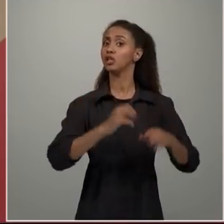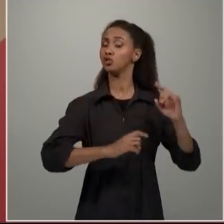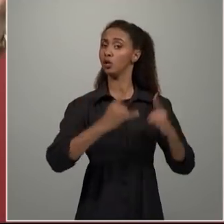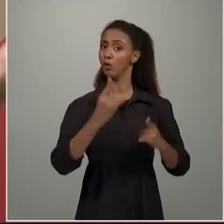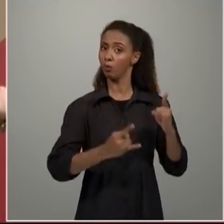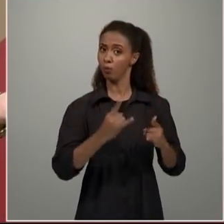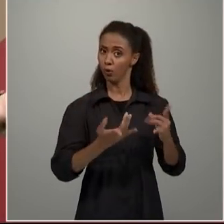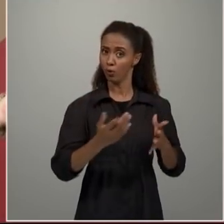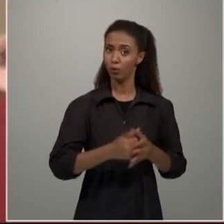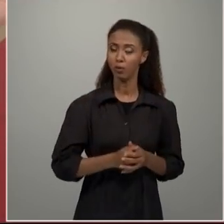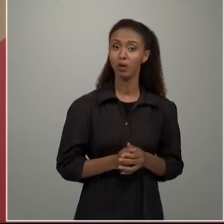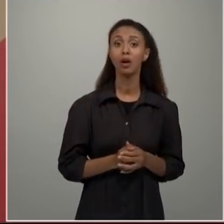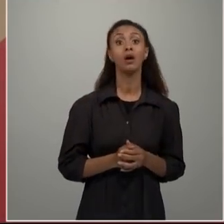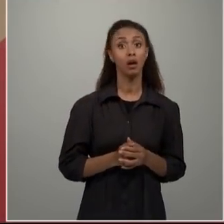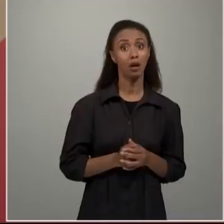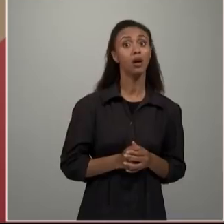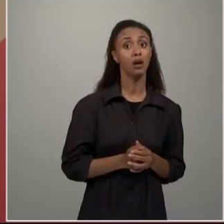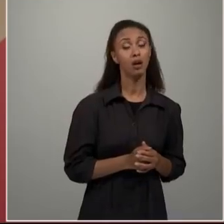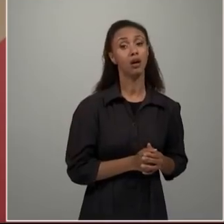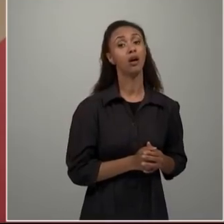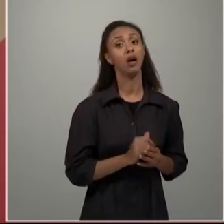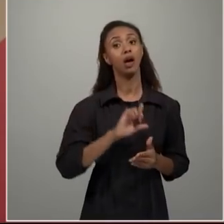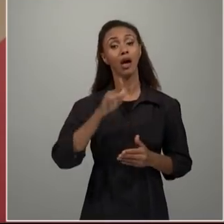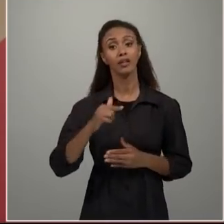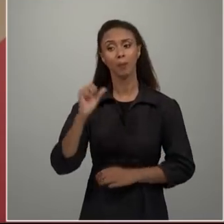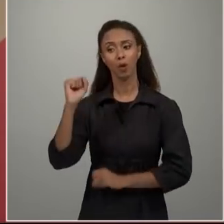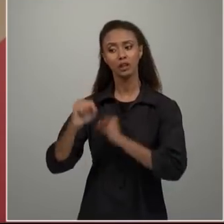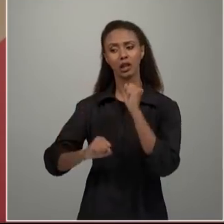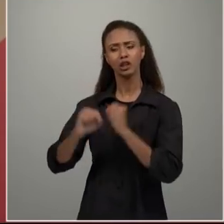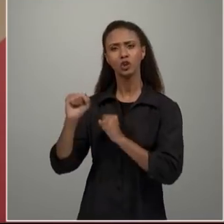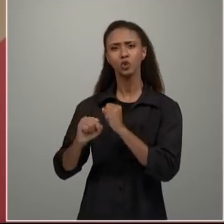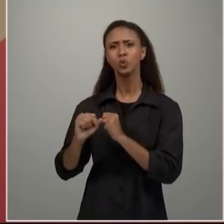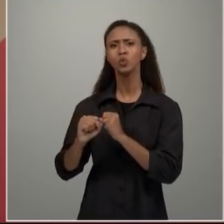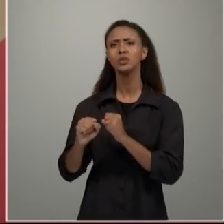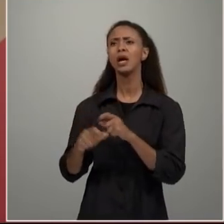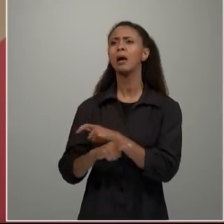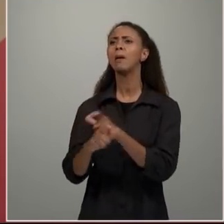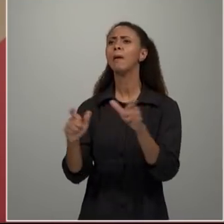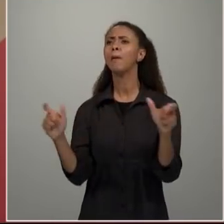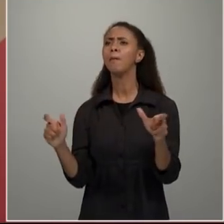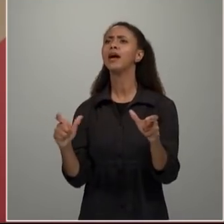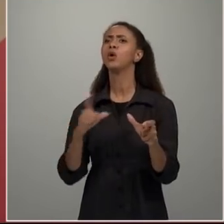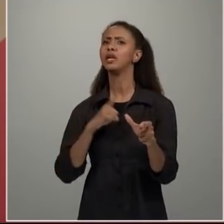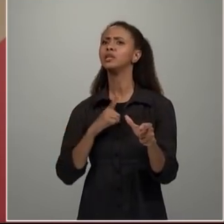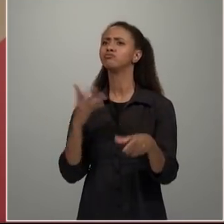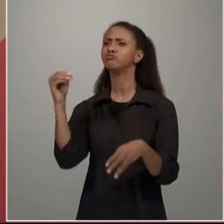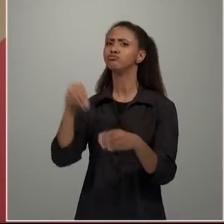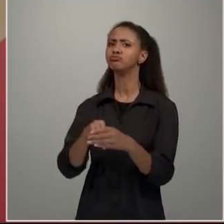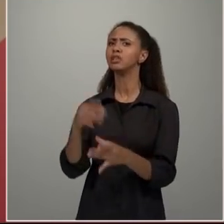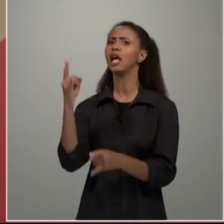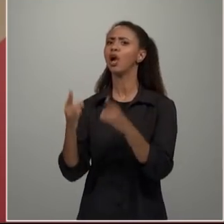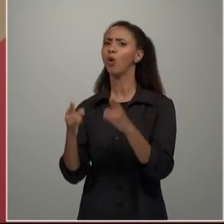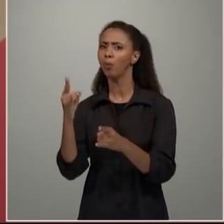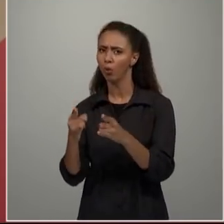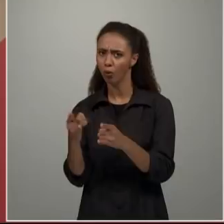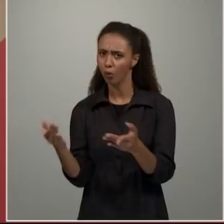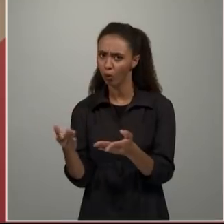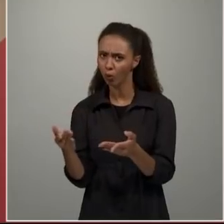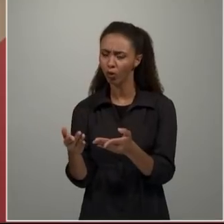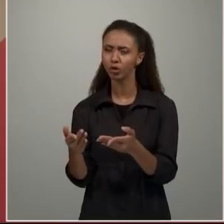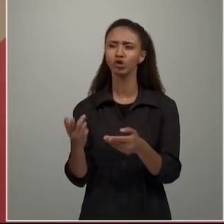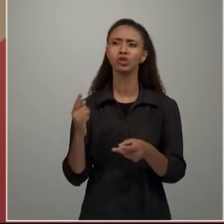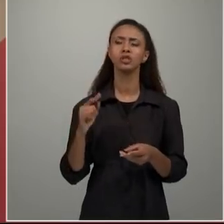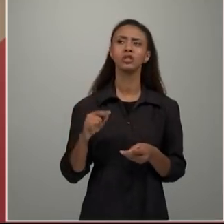para a indústria e lidado de quais são as empresas que mais trabalham com robôs atualmente e aí ele começa a falar